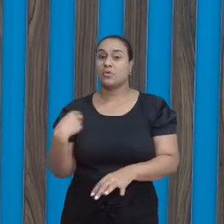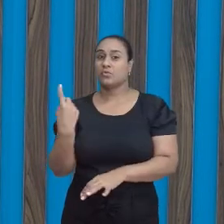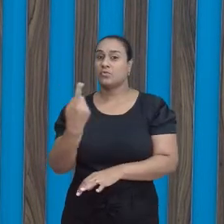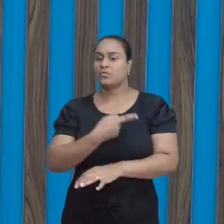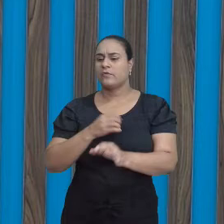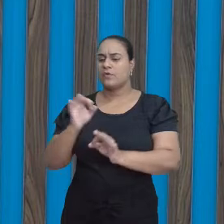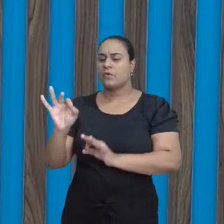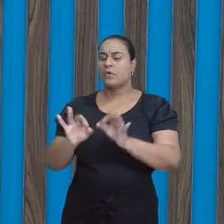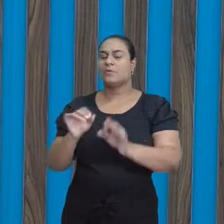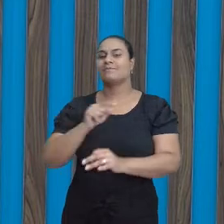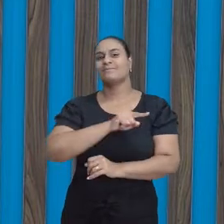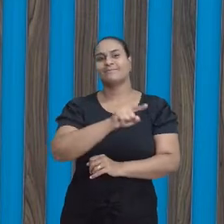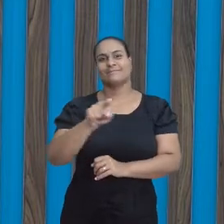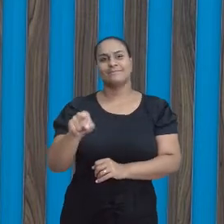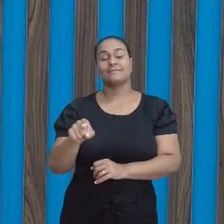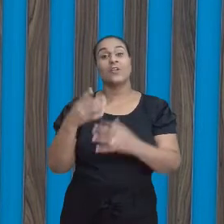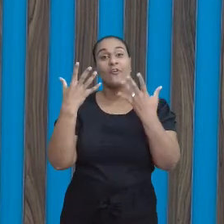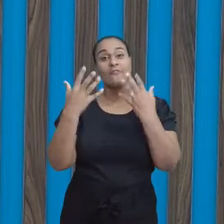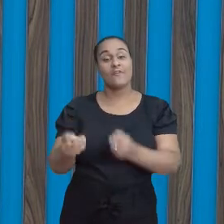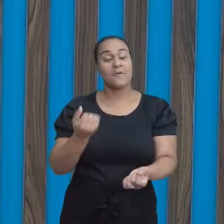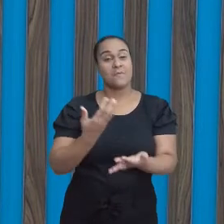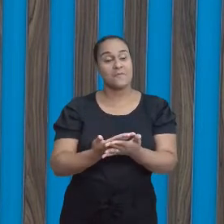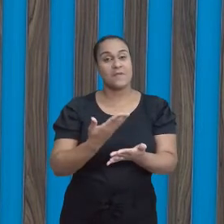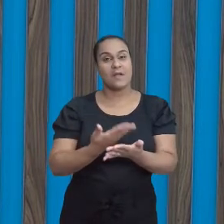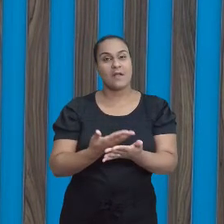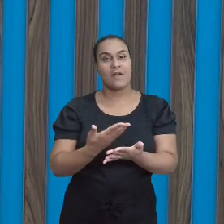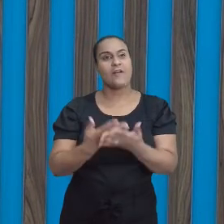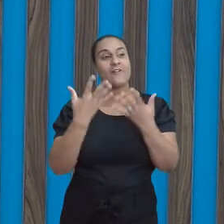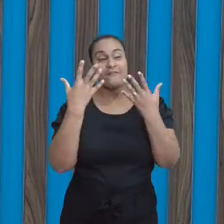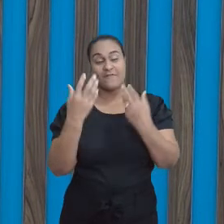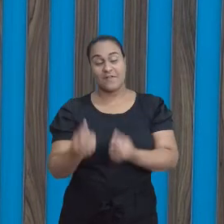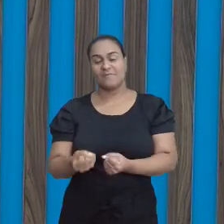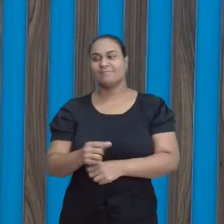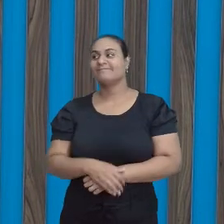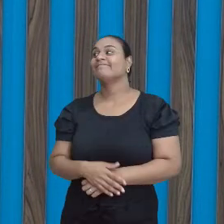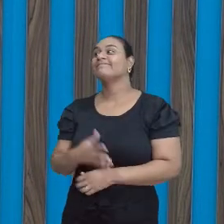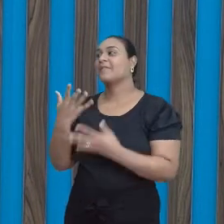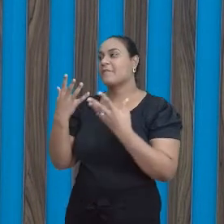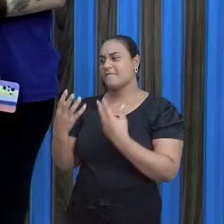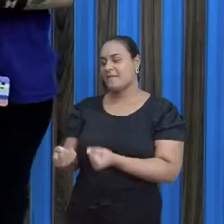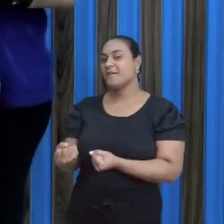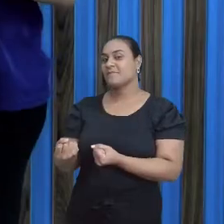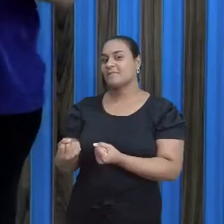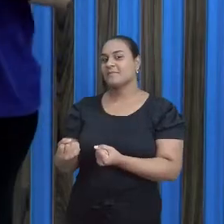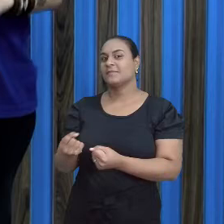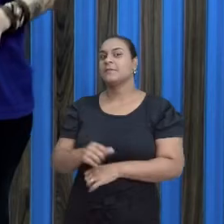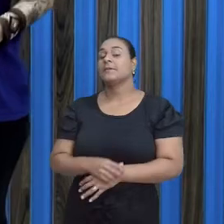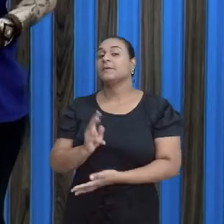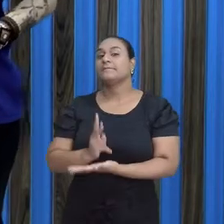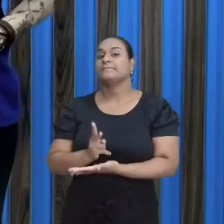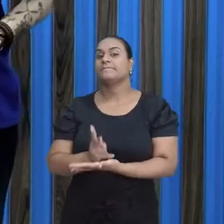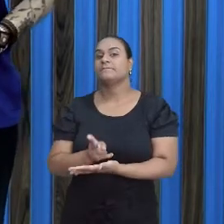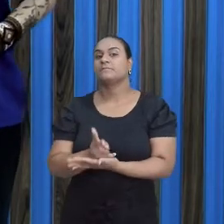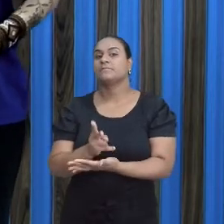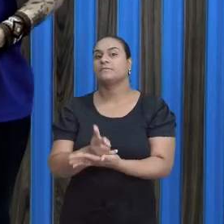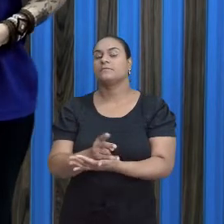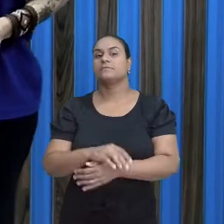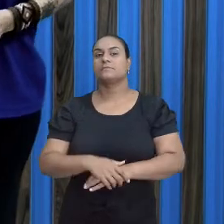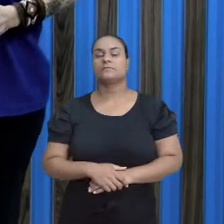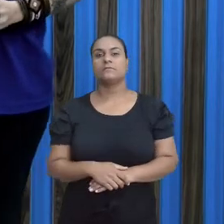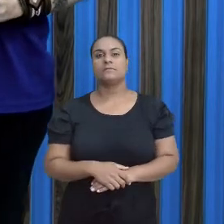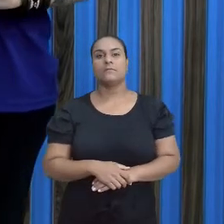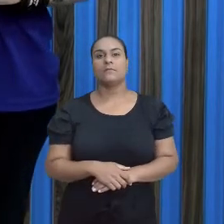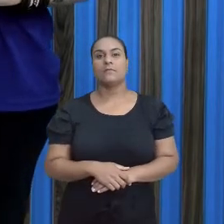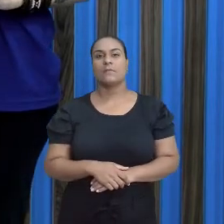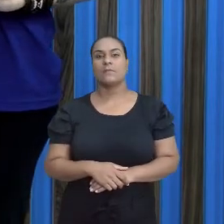para vocês, tá bom? Vamos embora para essa aula, vamos lá, Vanessa. Vamos sim, vamos seguindo aqui